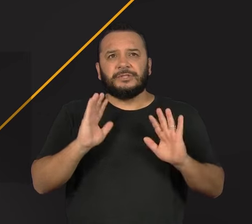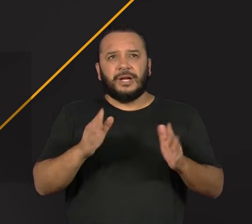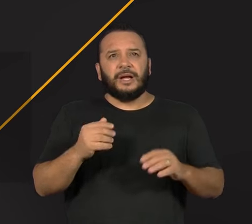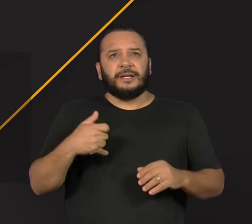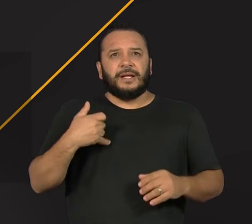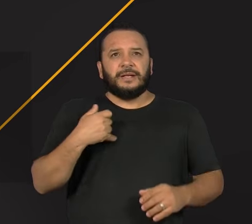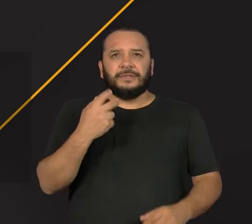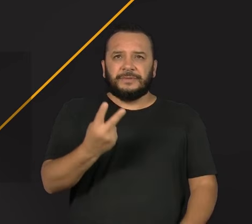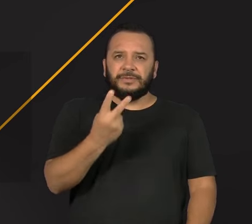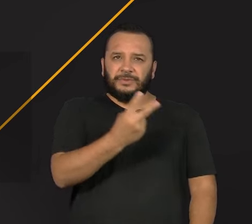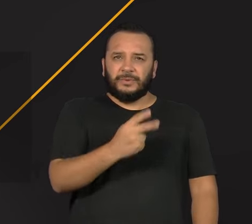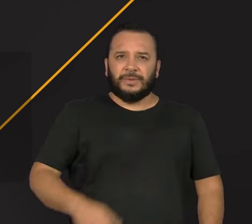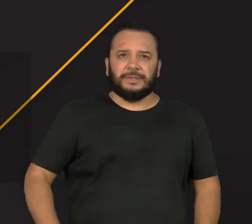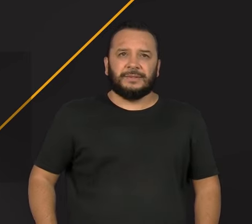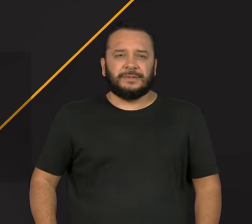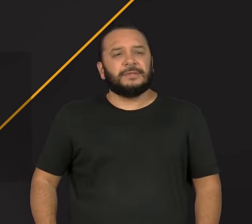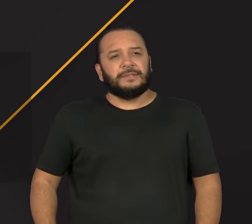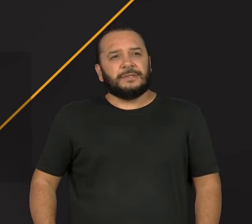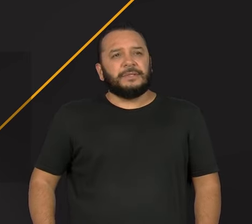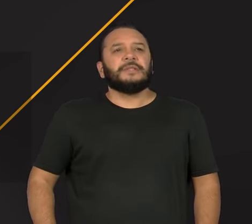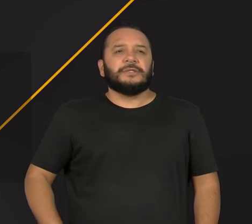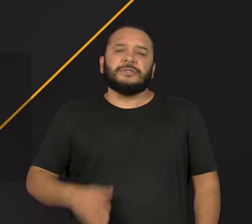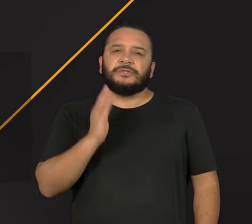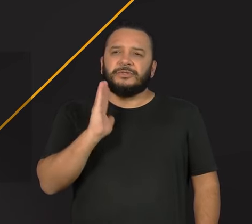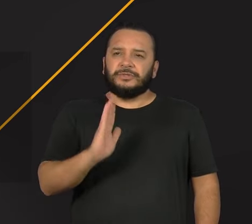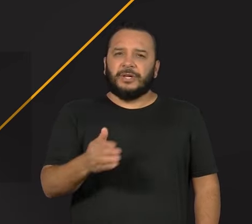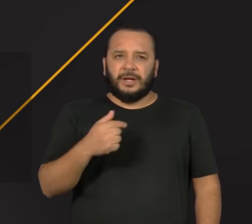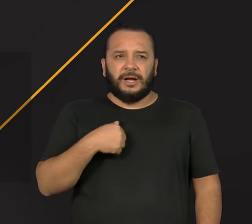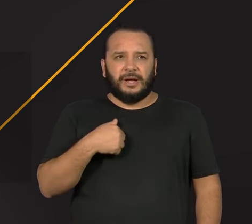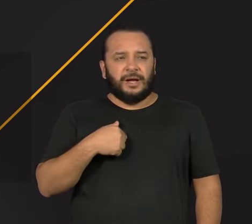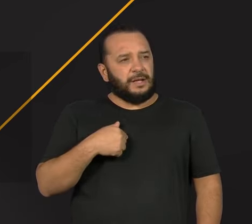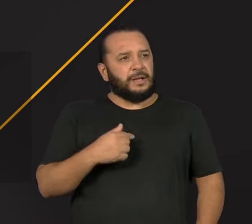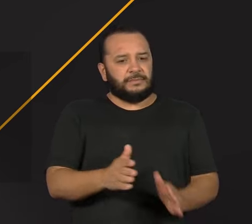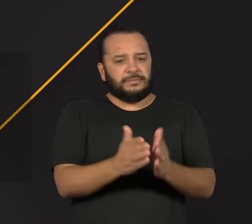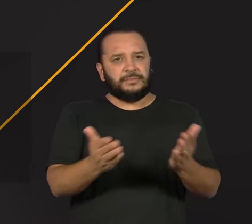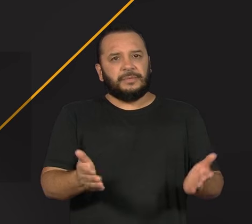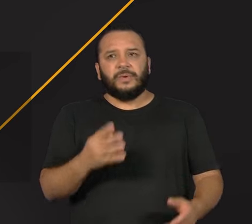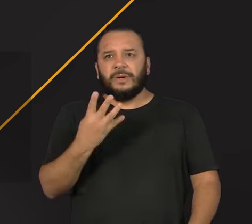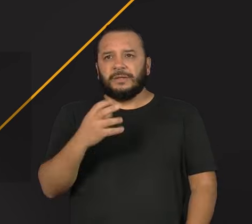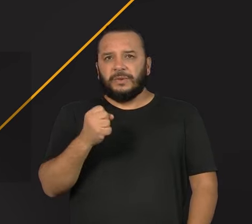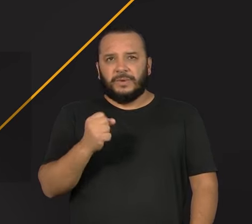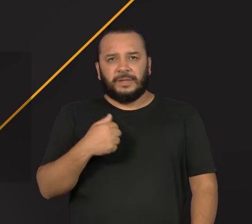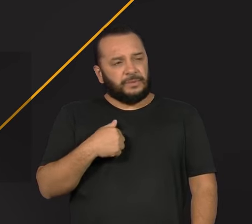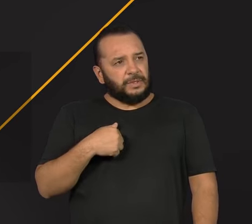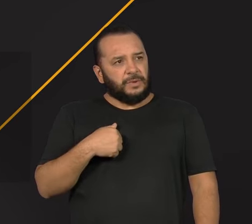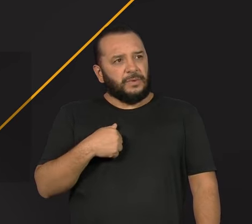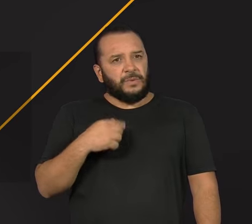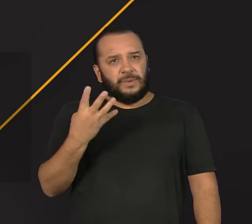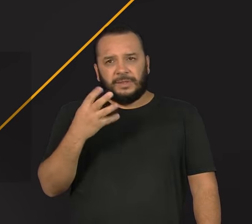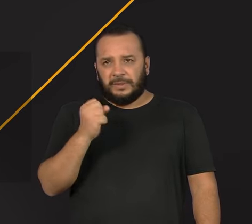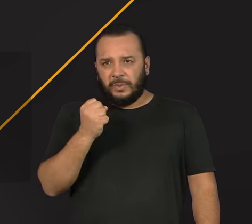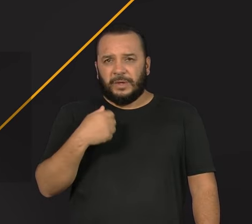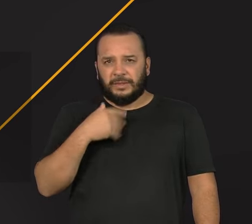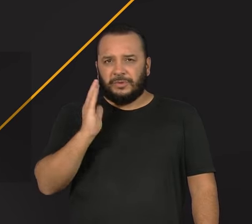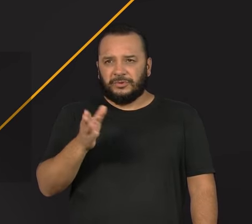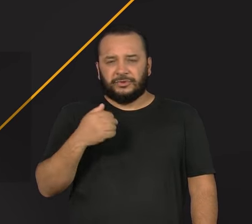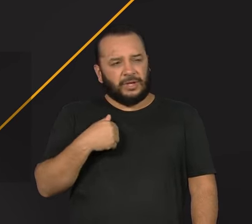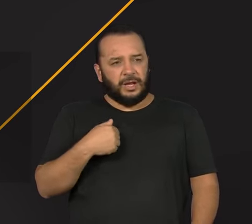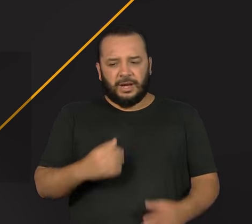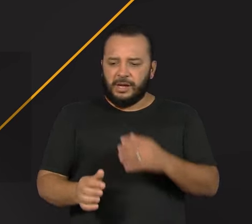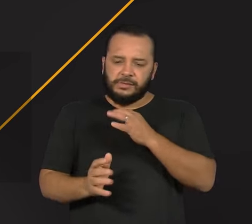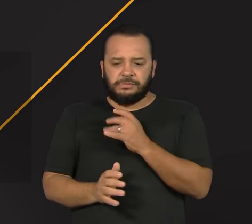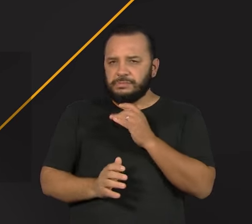idade. Pasta, estante, abre, 48. Aí, puta, você abre na 48, era um standard de jazz. Eu peguei o